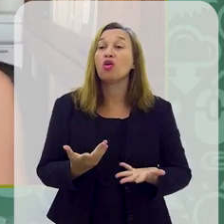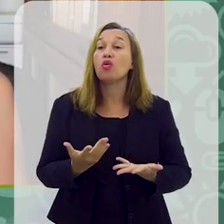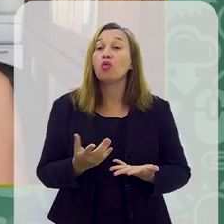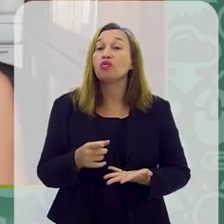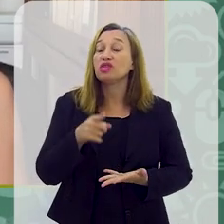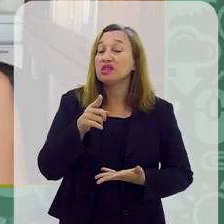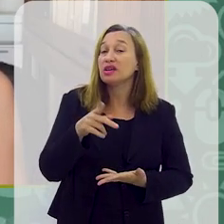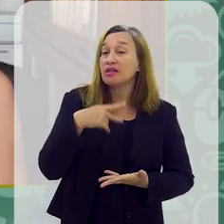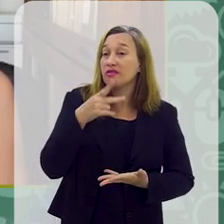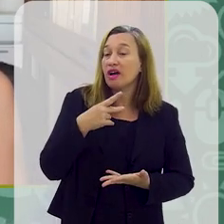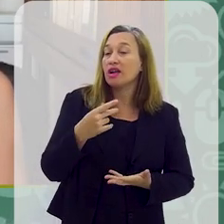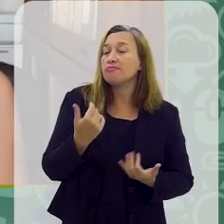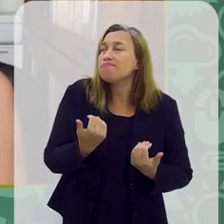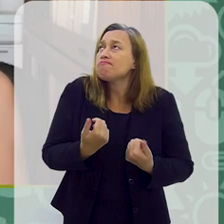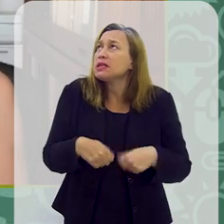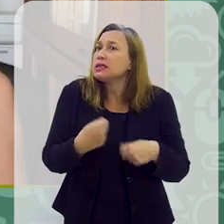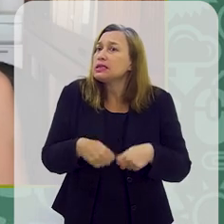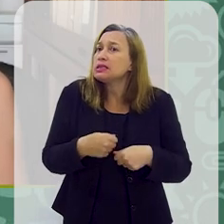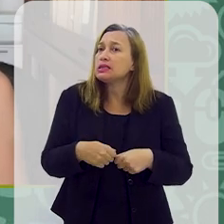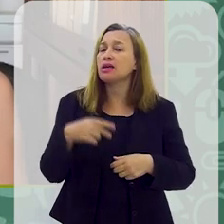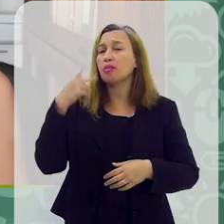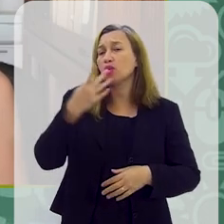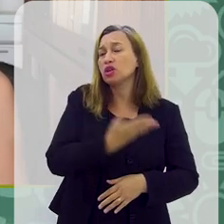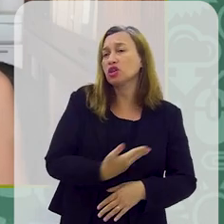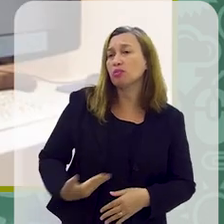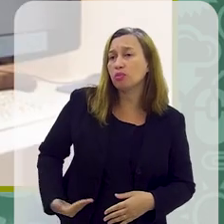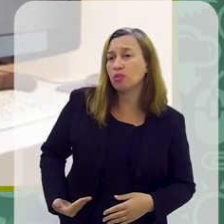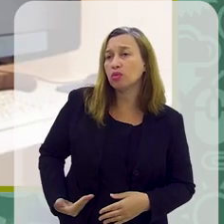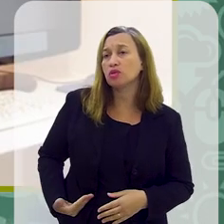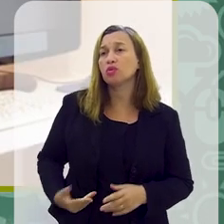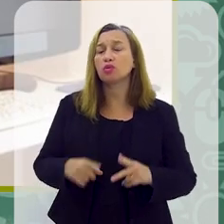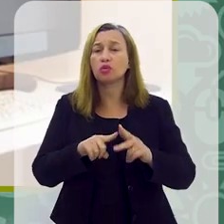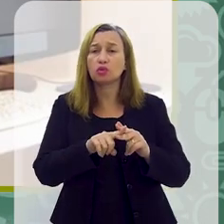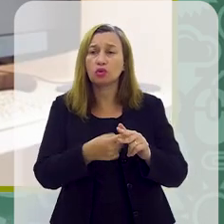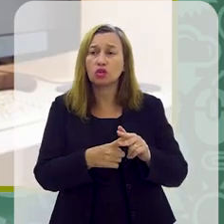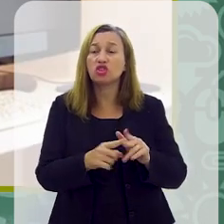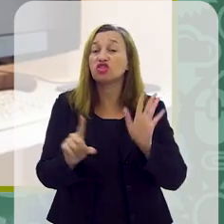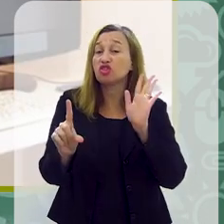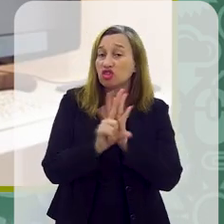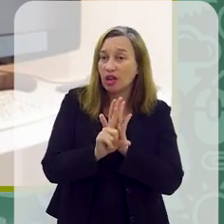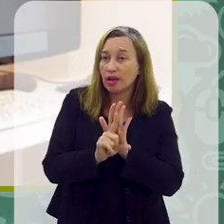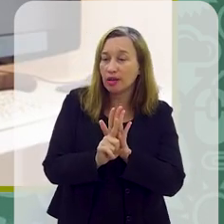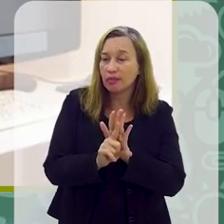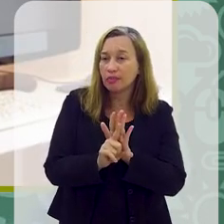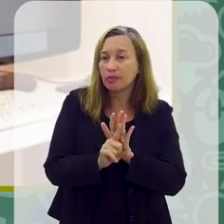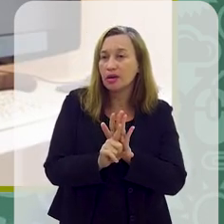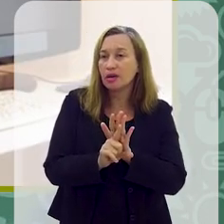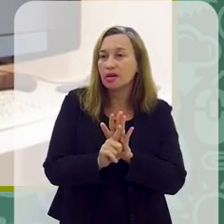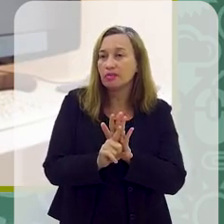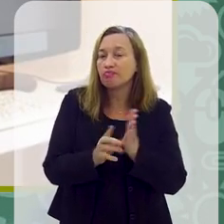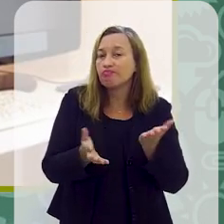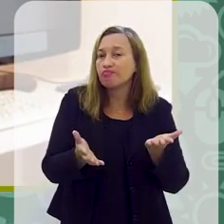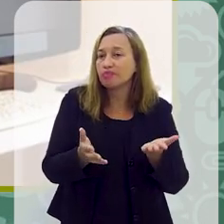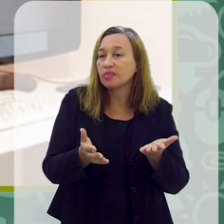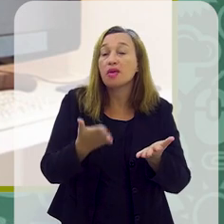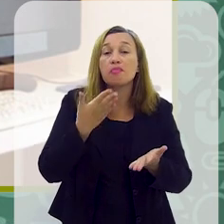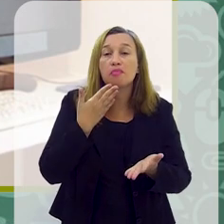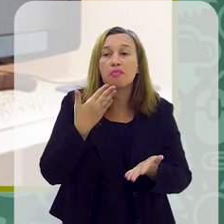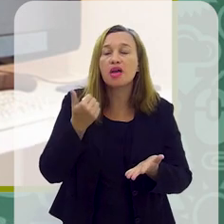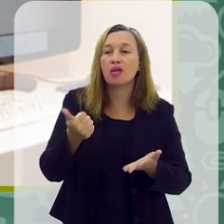do nosso programa, o que que você destaca aí que precisa tanto de políticas públicas, né, quanto regulamentação aí de lei para